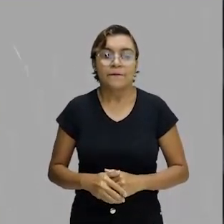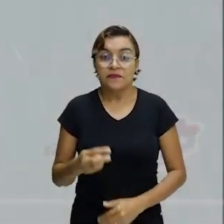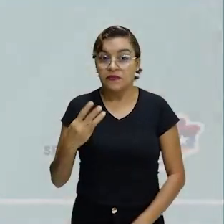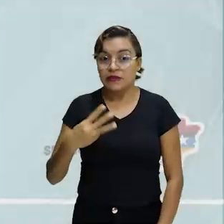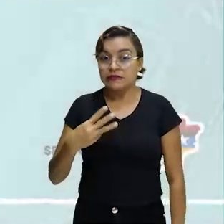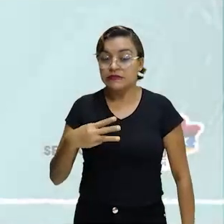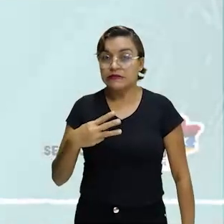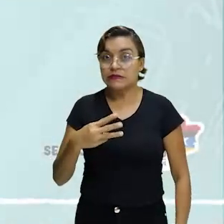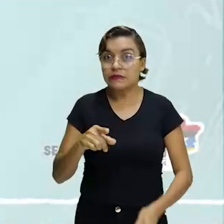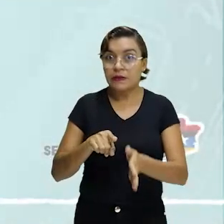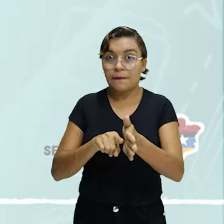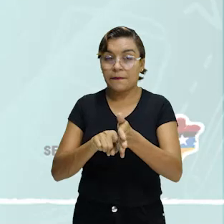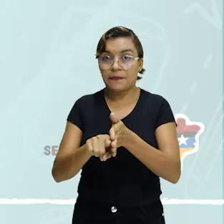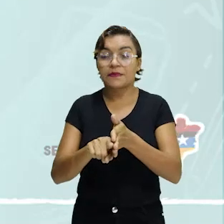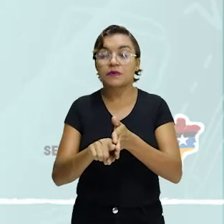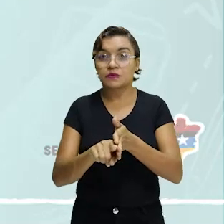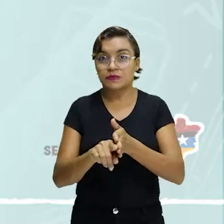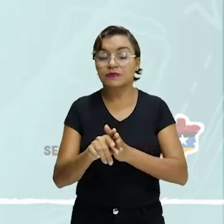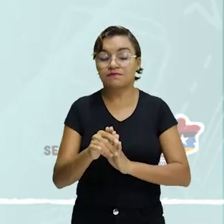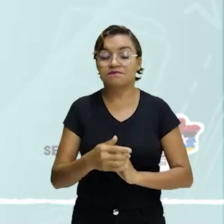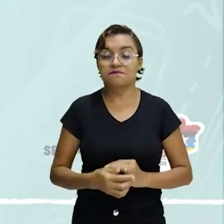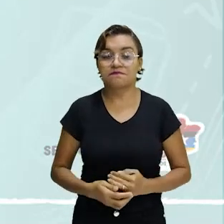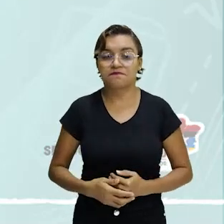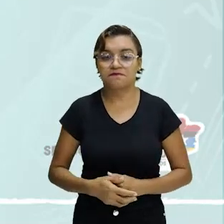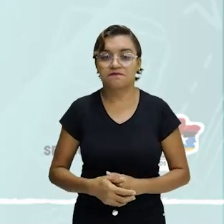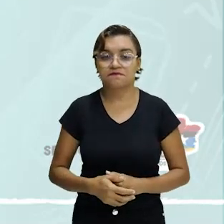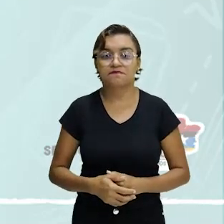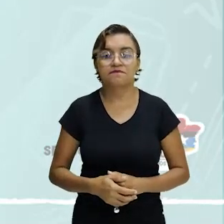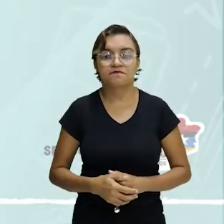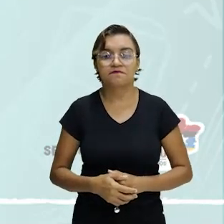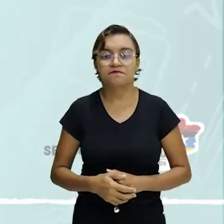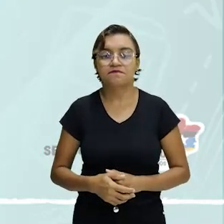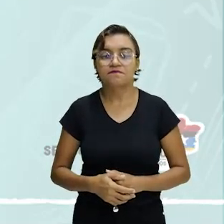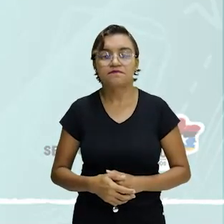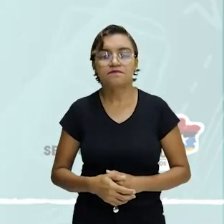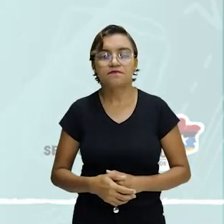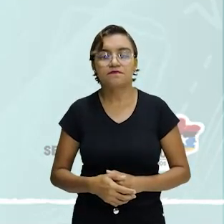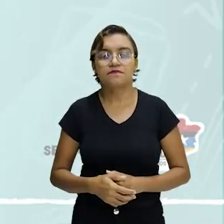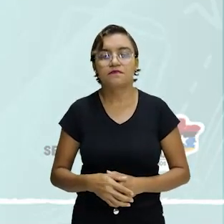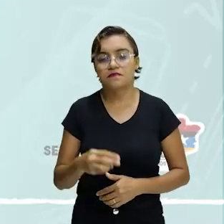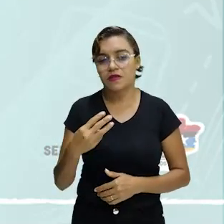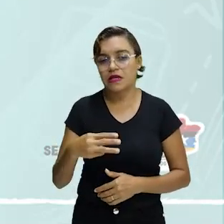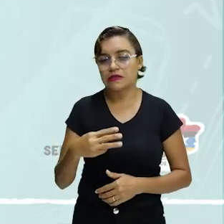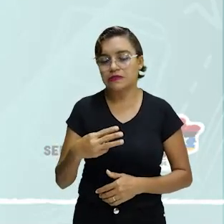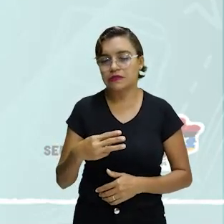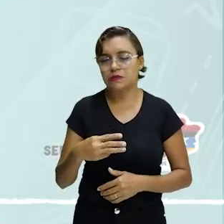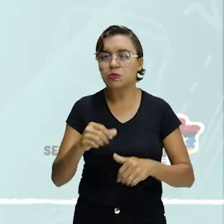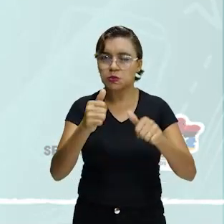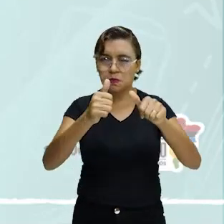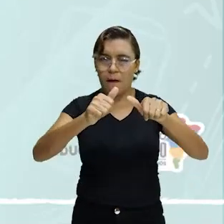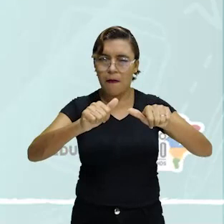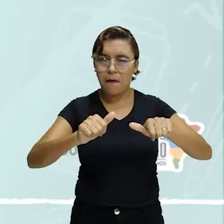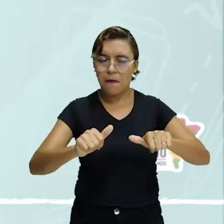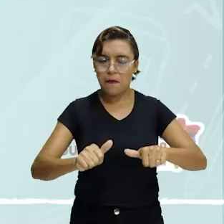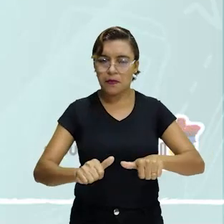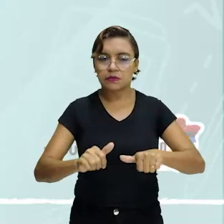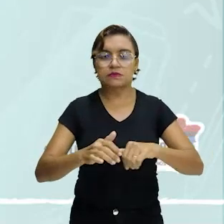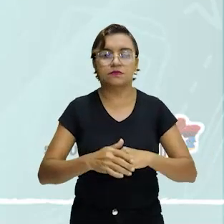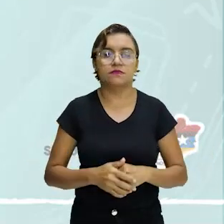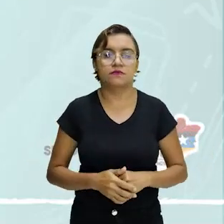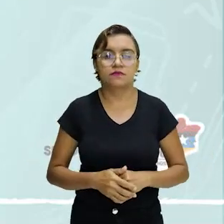Terceira questão, terceiro exemplo, terceiro quesito para analisarmos.